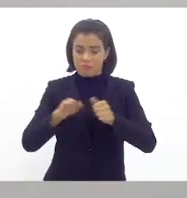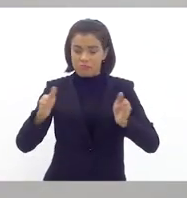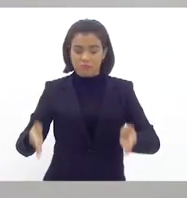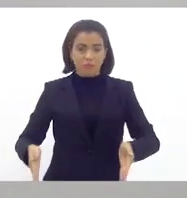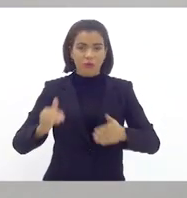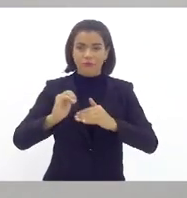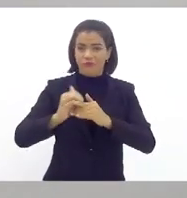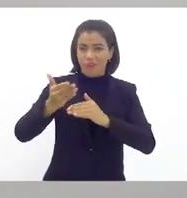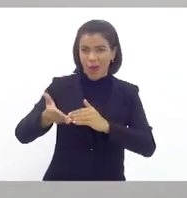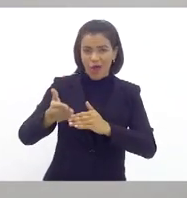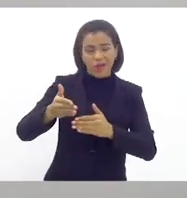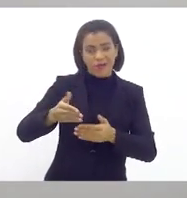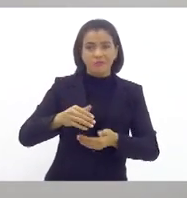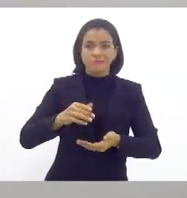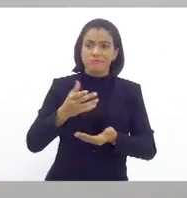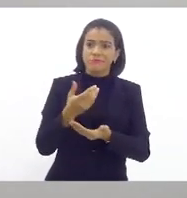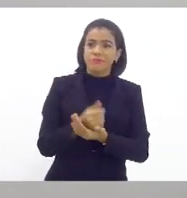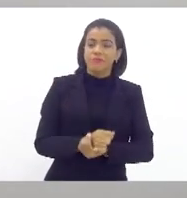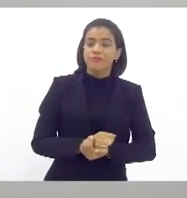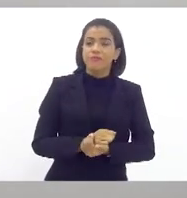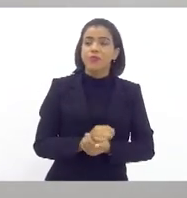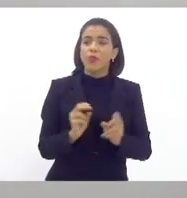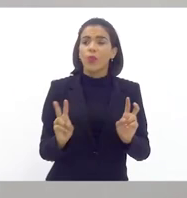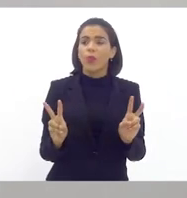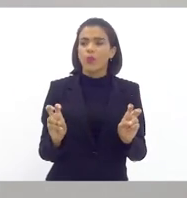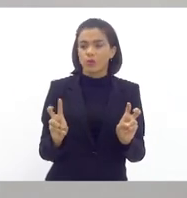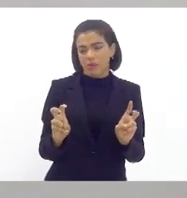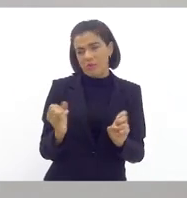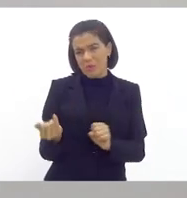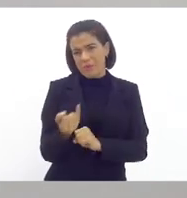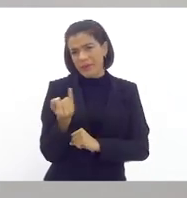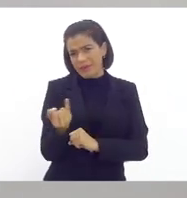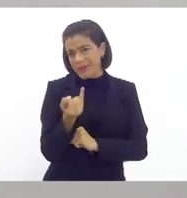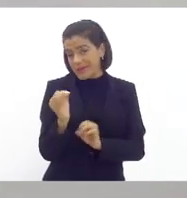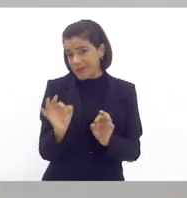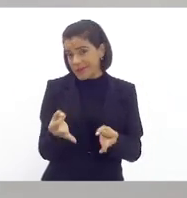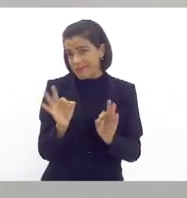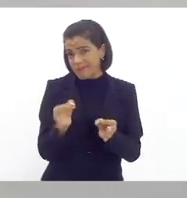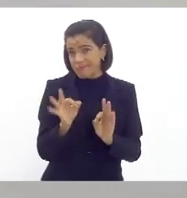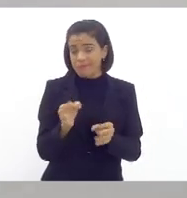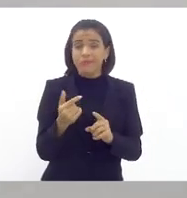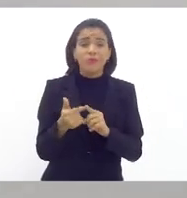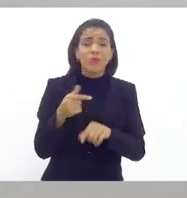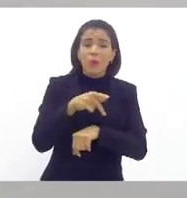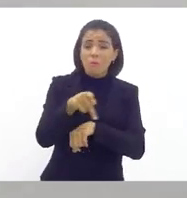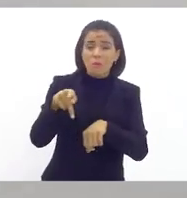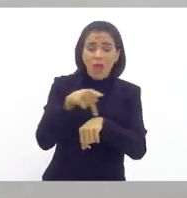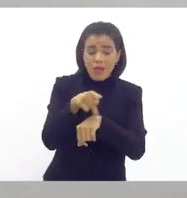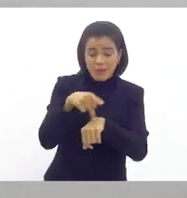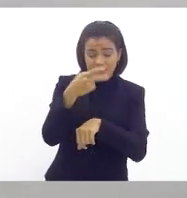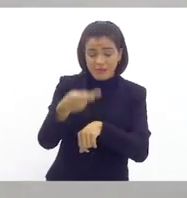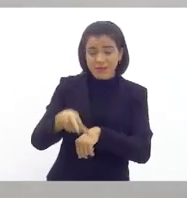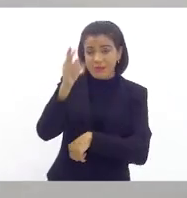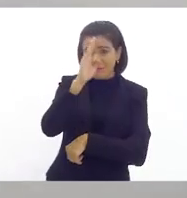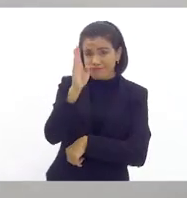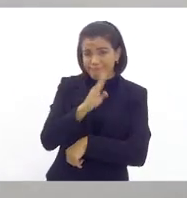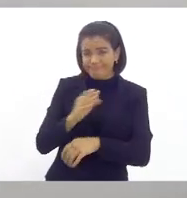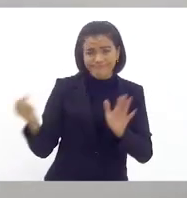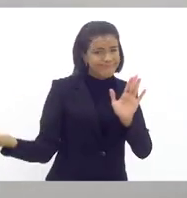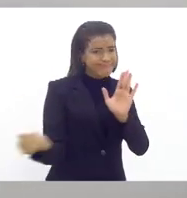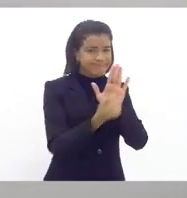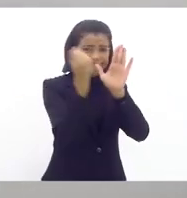para que a gente possa estar aqui avançando. O tema é de total importância, visto que o nosso país é um país marcado